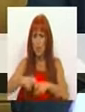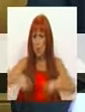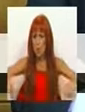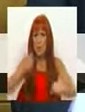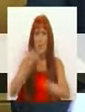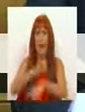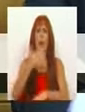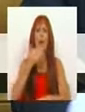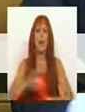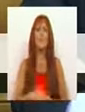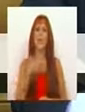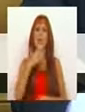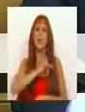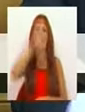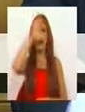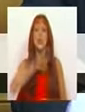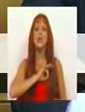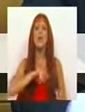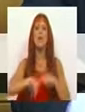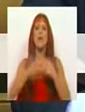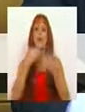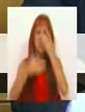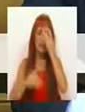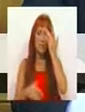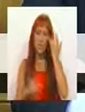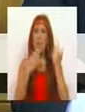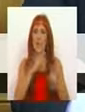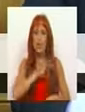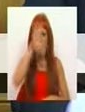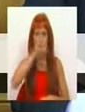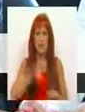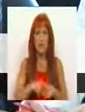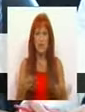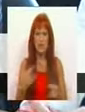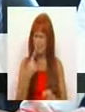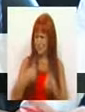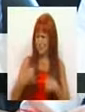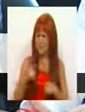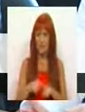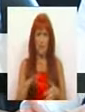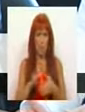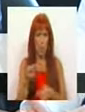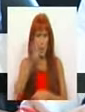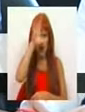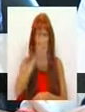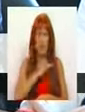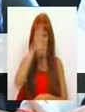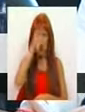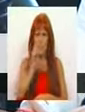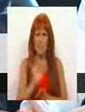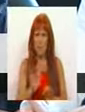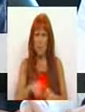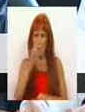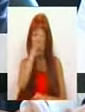Muito obrigado. Muito obrigado, Sr. Ministro. Sr. Deputado, faz favor. Obrigado, Sr. Ministro. Já se estranharia a referência ao anterior Governo. O Sr. Ministro está a preparar o